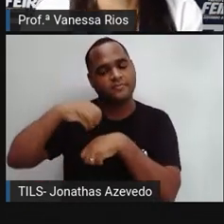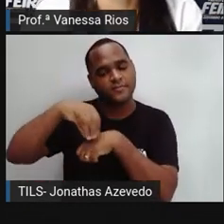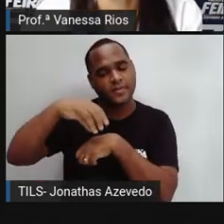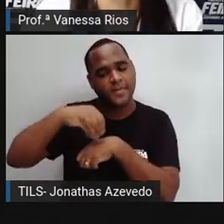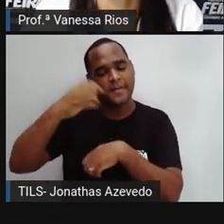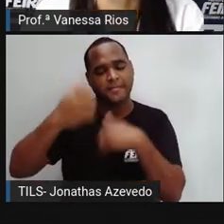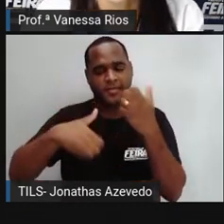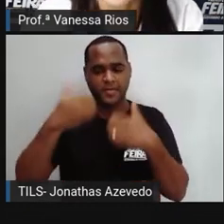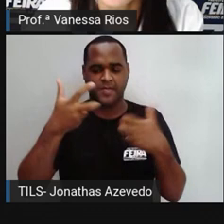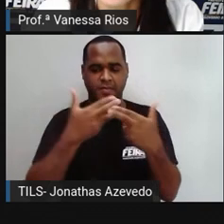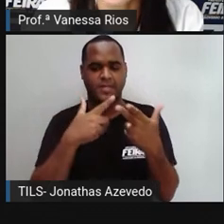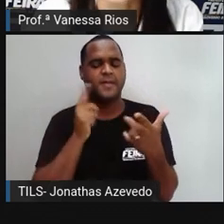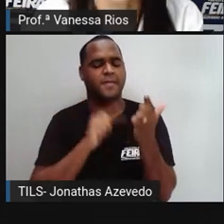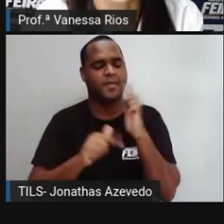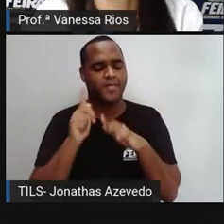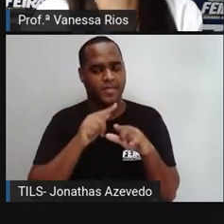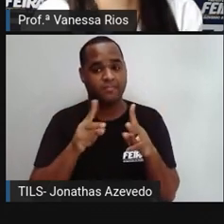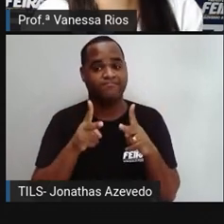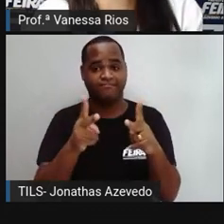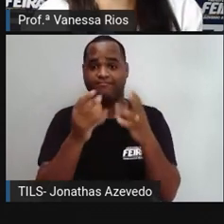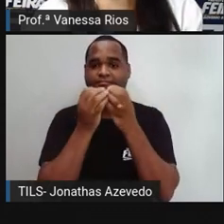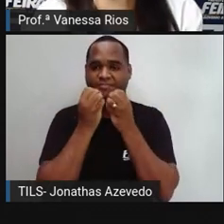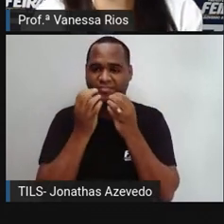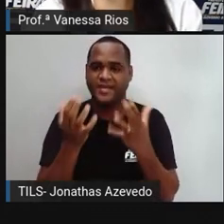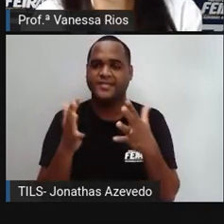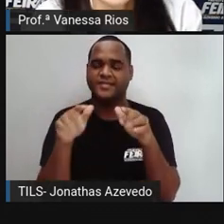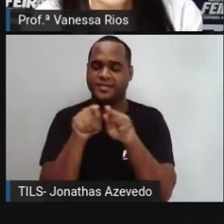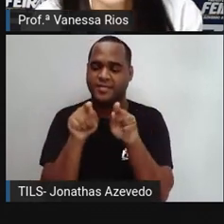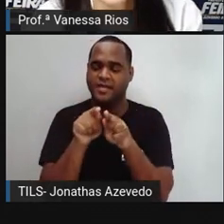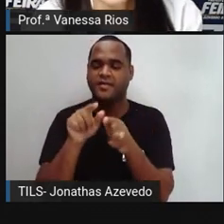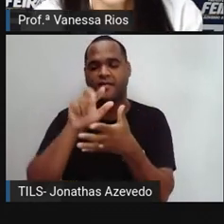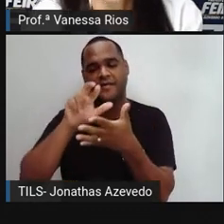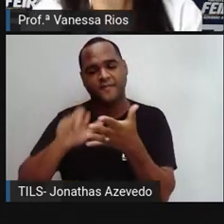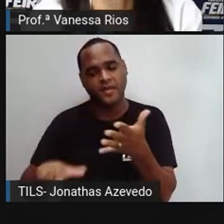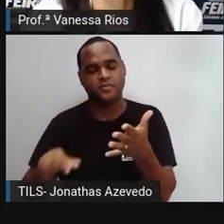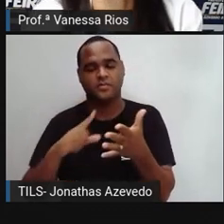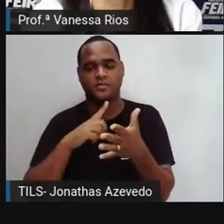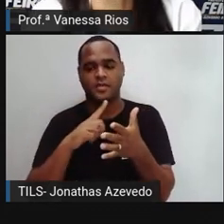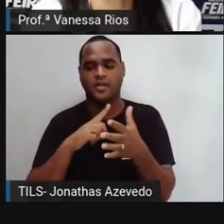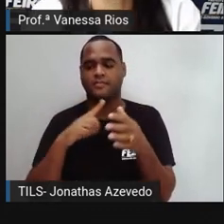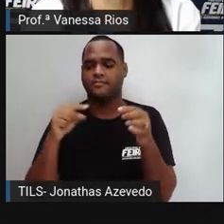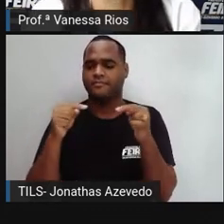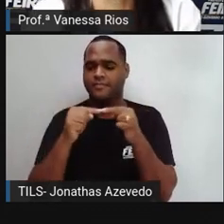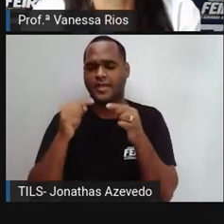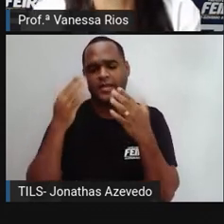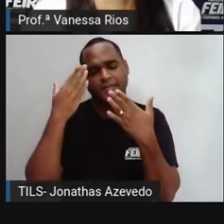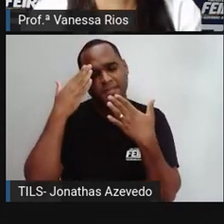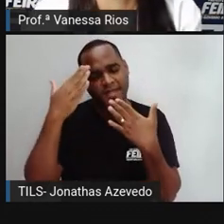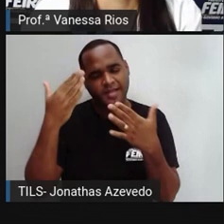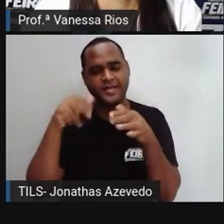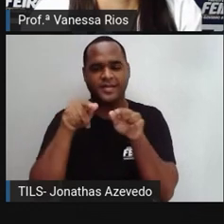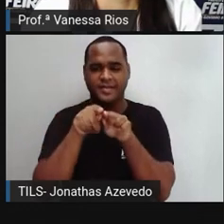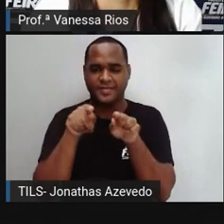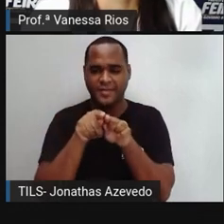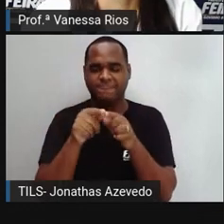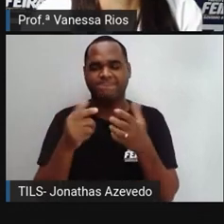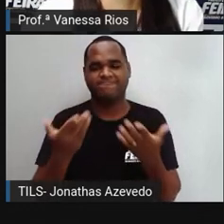explicações conseguem aí dar continuidade com as suas atividades. Gostaria de agradecer também às